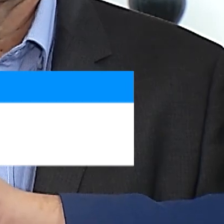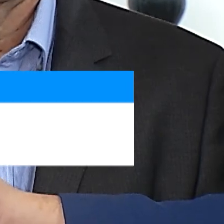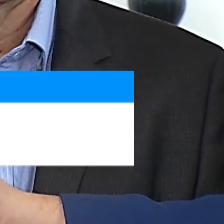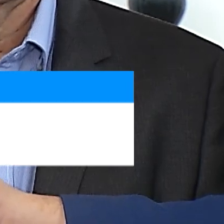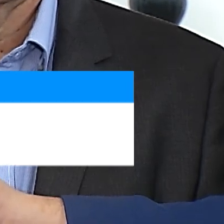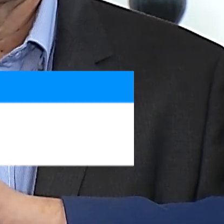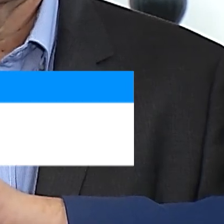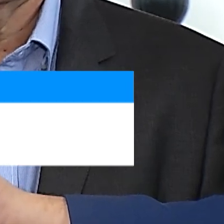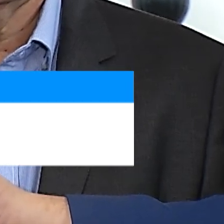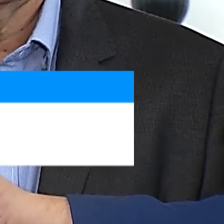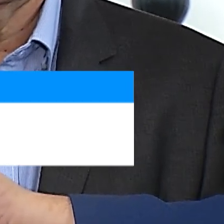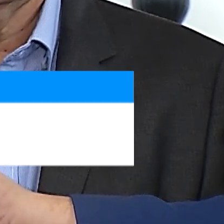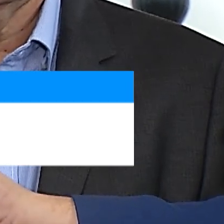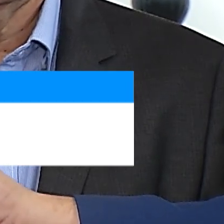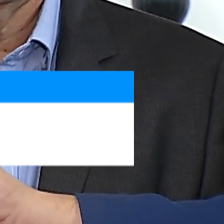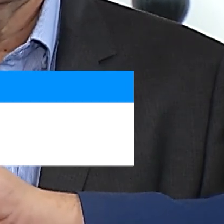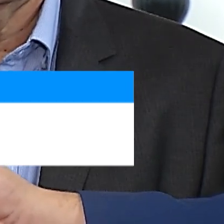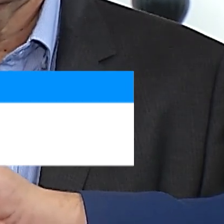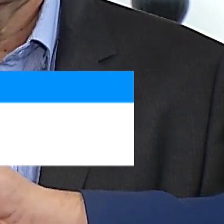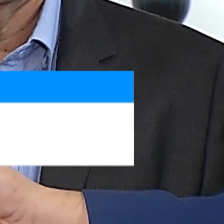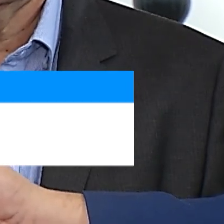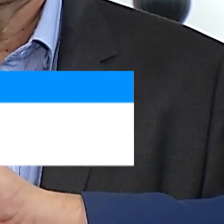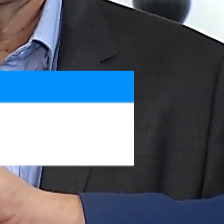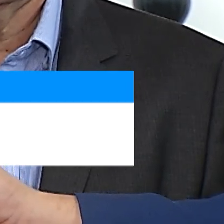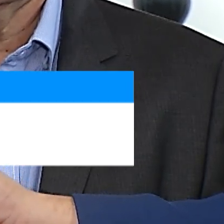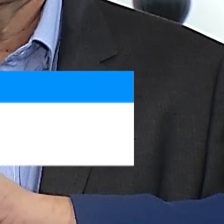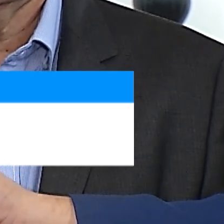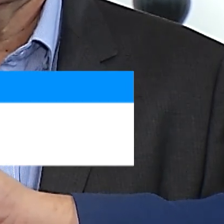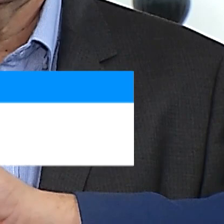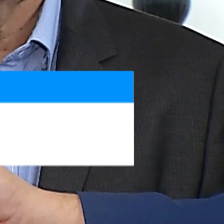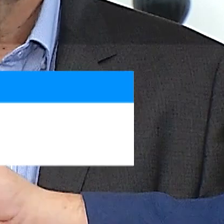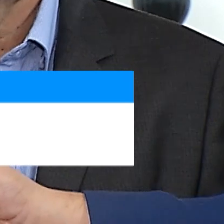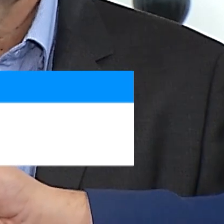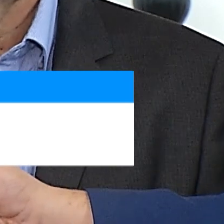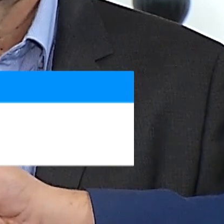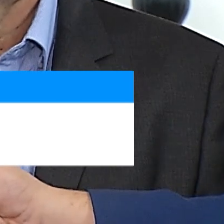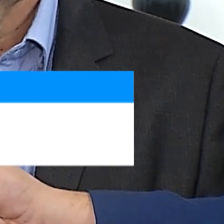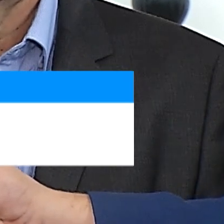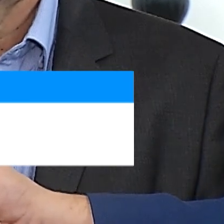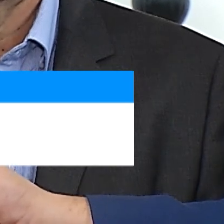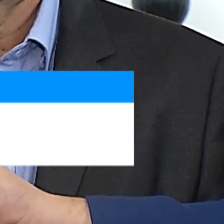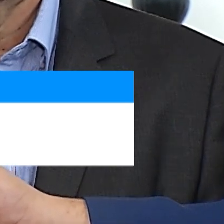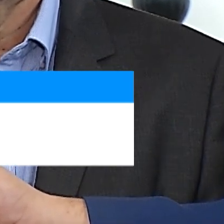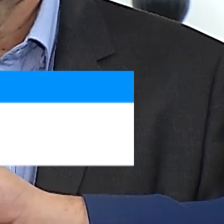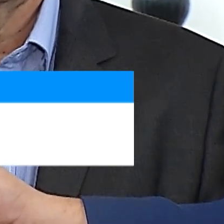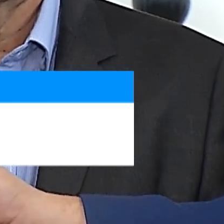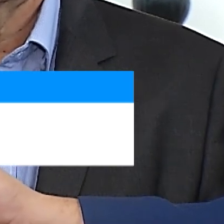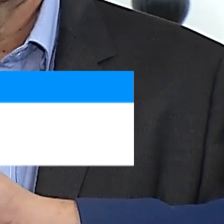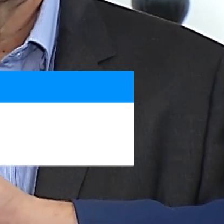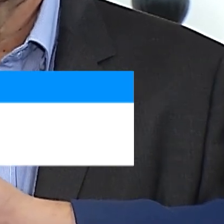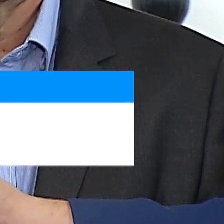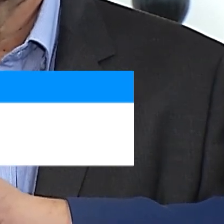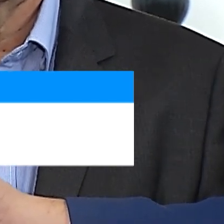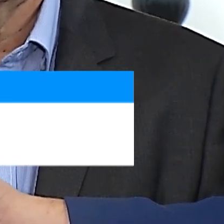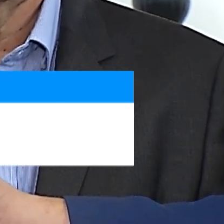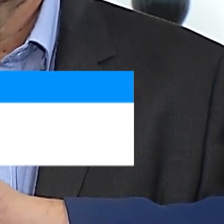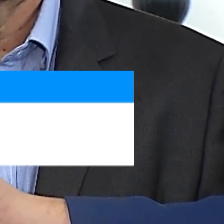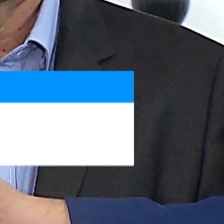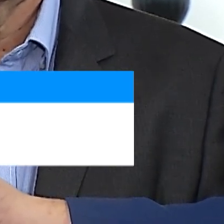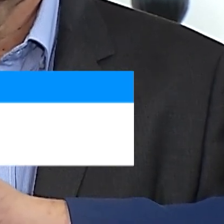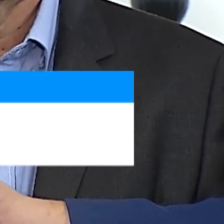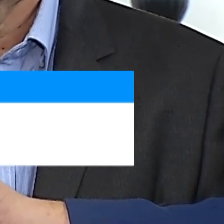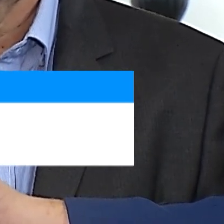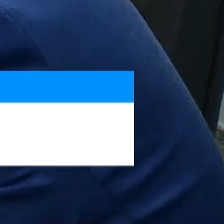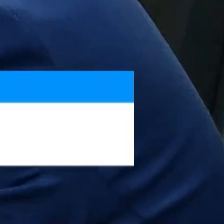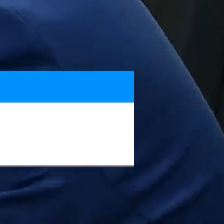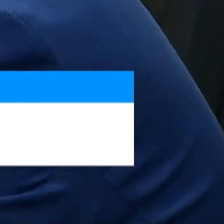casa. Então era fundamental a gente iniciar essa transição vindo aqui e conversando com os nossos deputados na